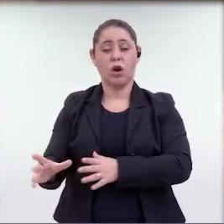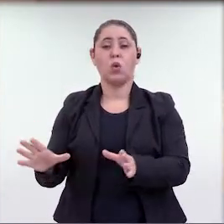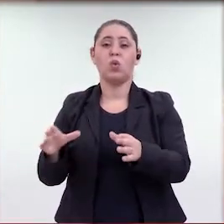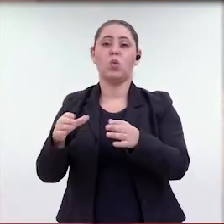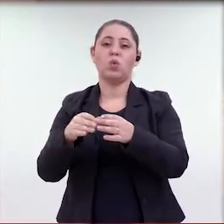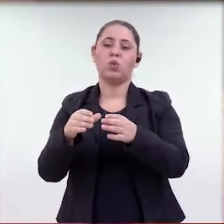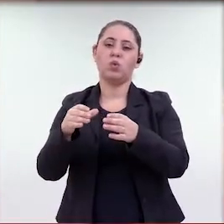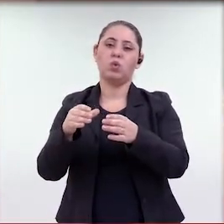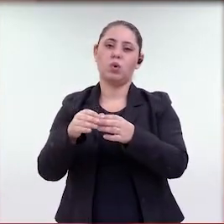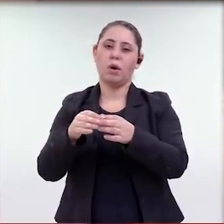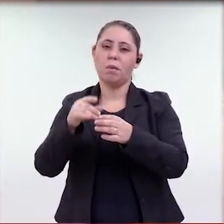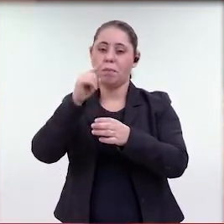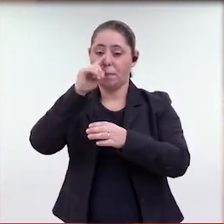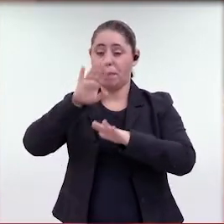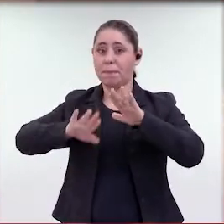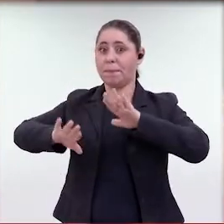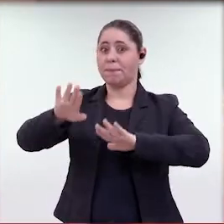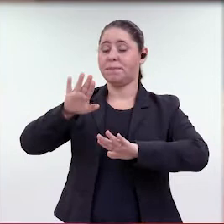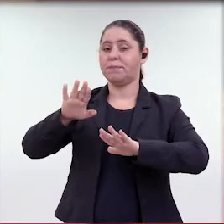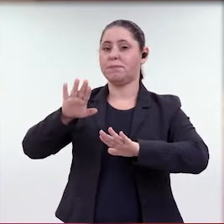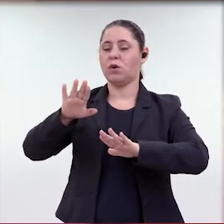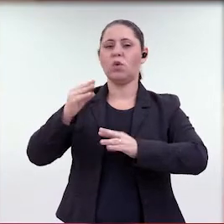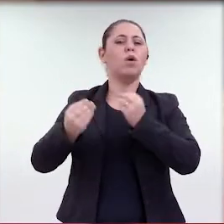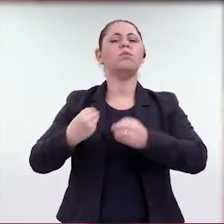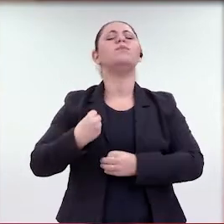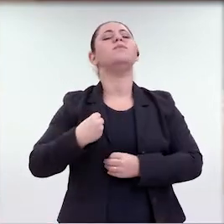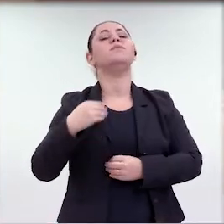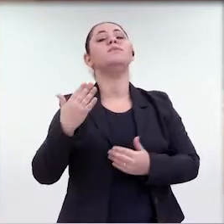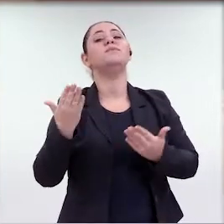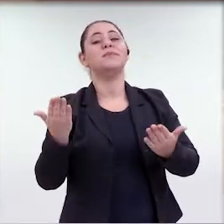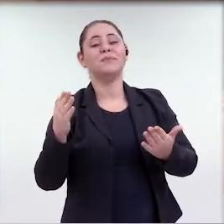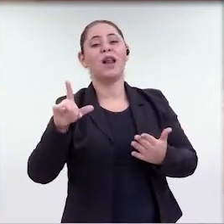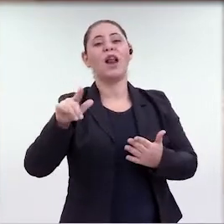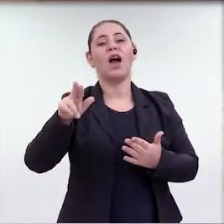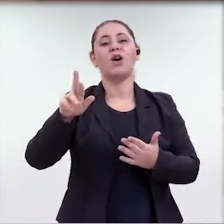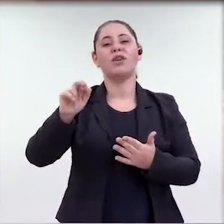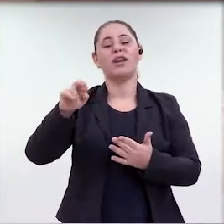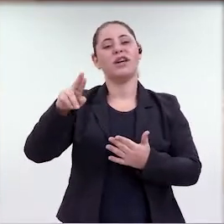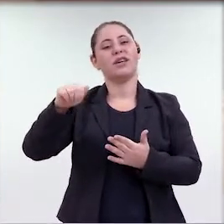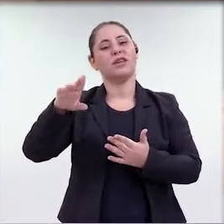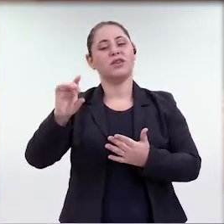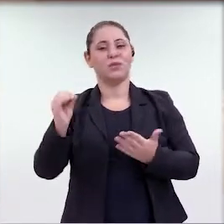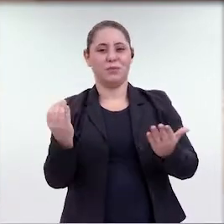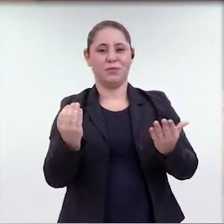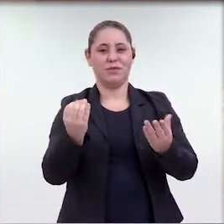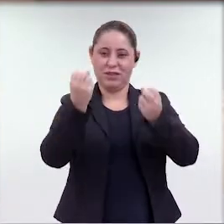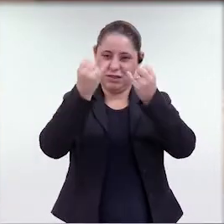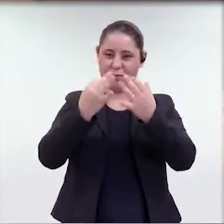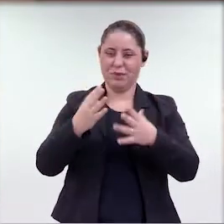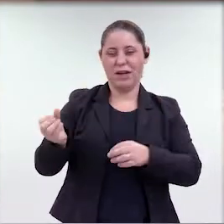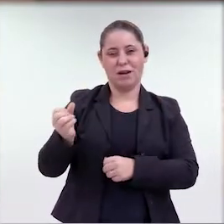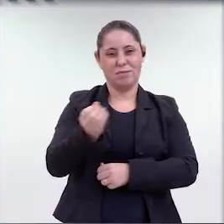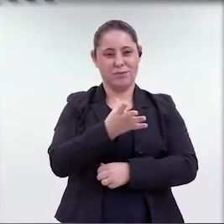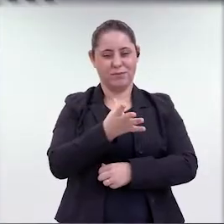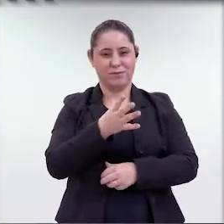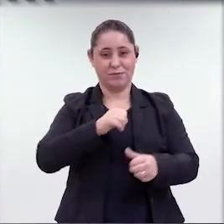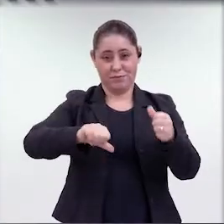parte do grupo de risco. Como é que está a sua vida por aí, hein? Laureano, conta para a gente a respeito dessas